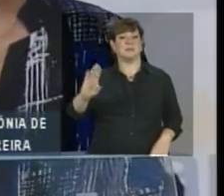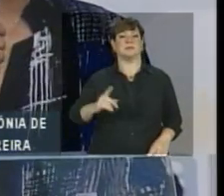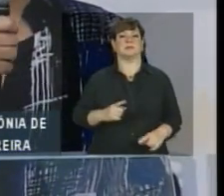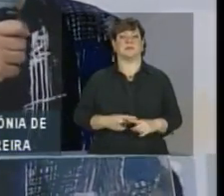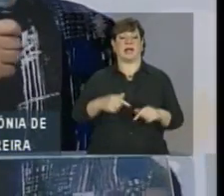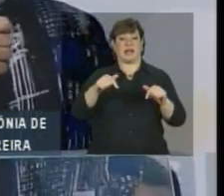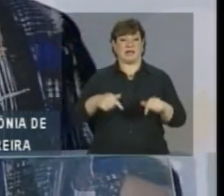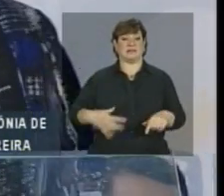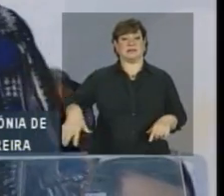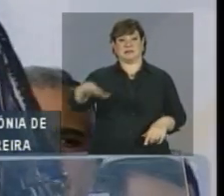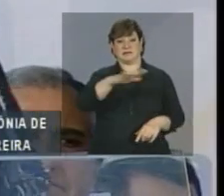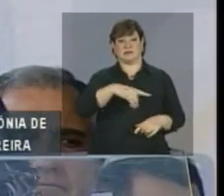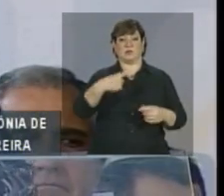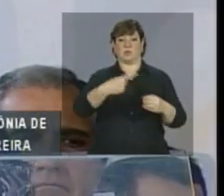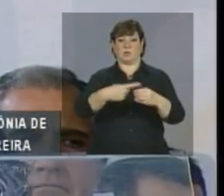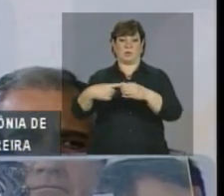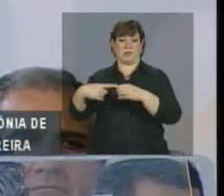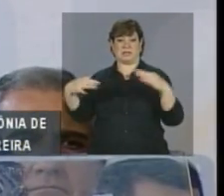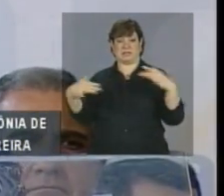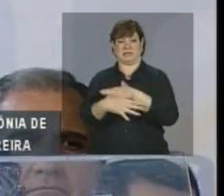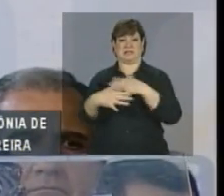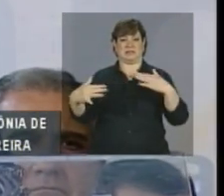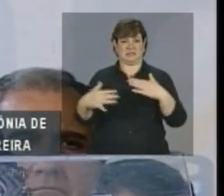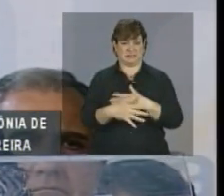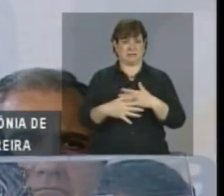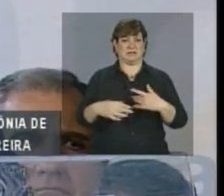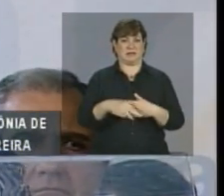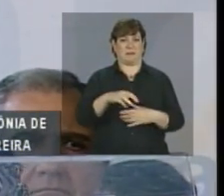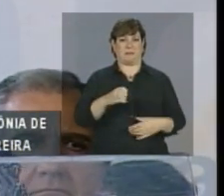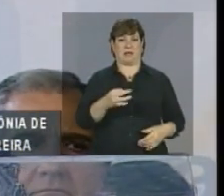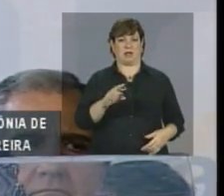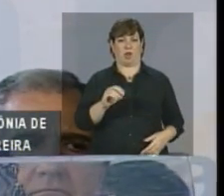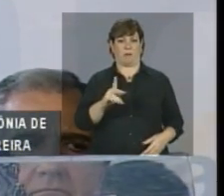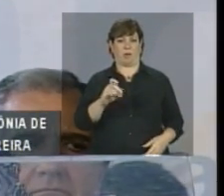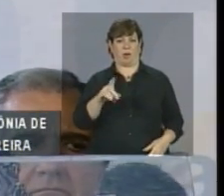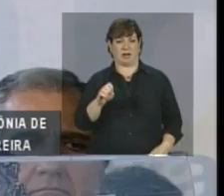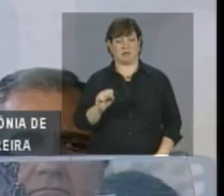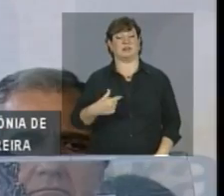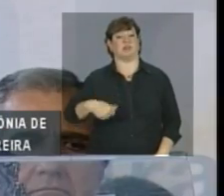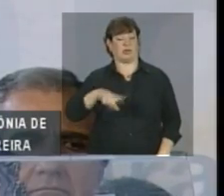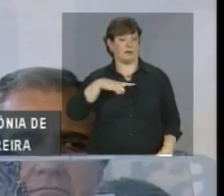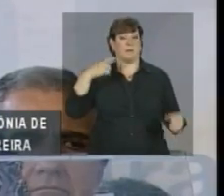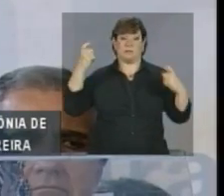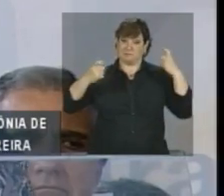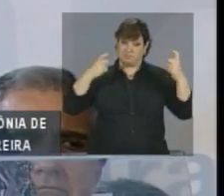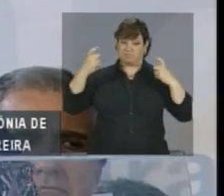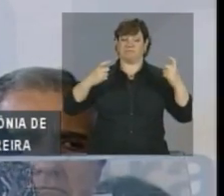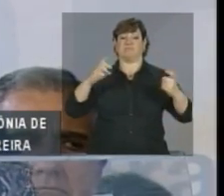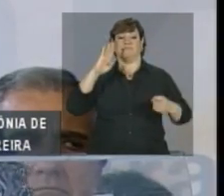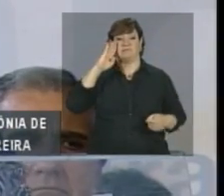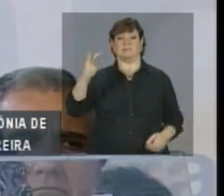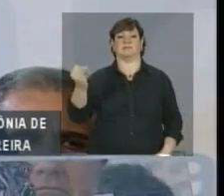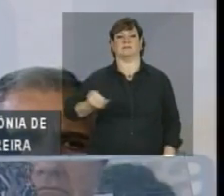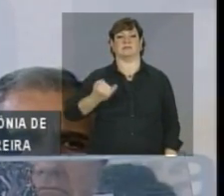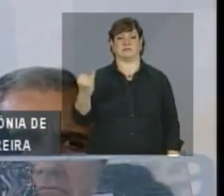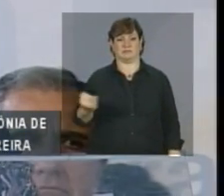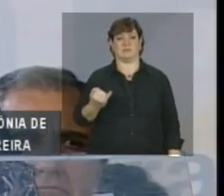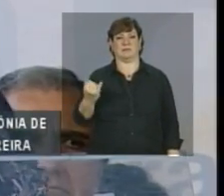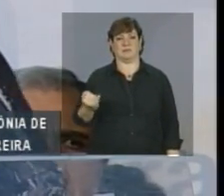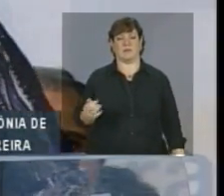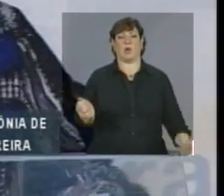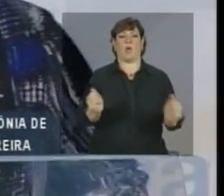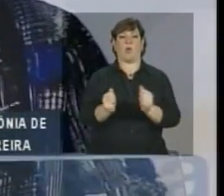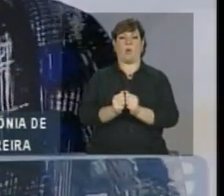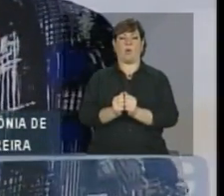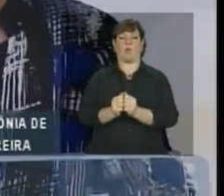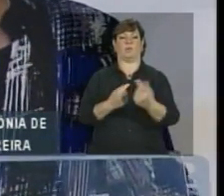principalmente essas da região metropolitana, nós temos uma preocupação fundamental com